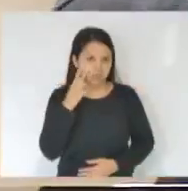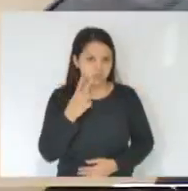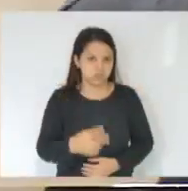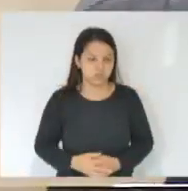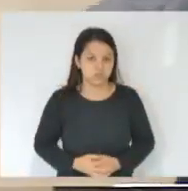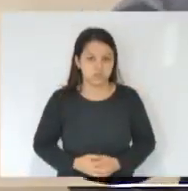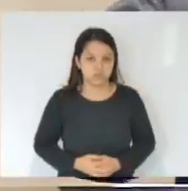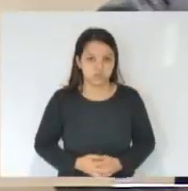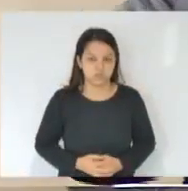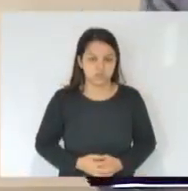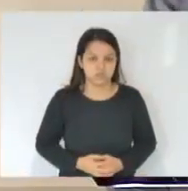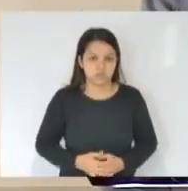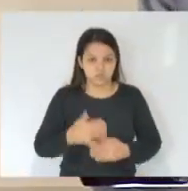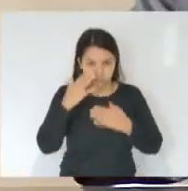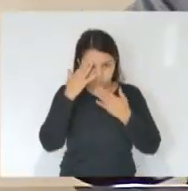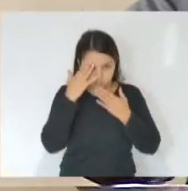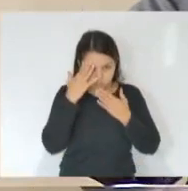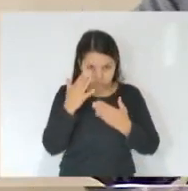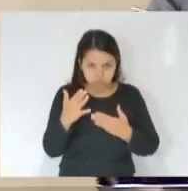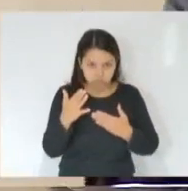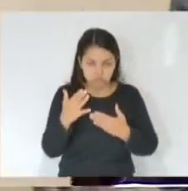Obrigado ao deputado Zé Milton. Também aqui